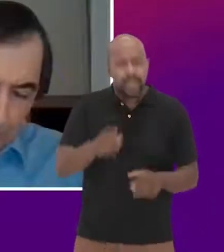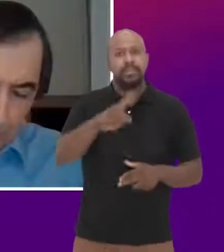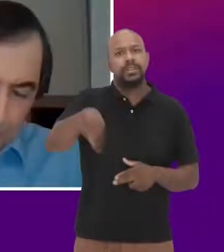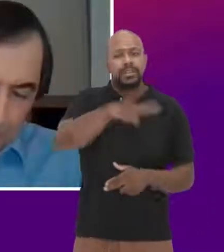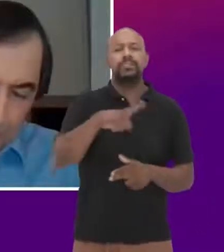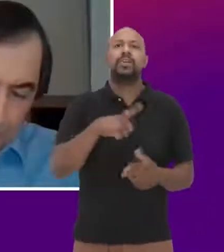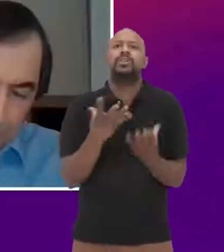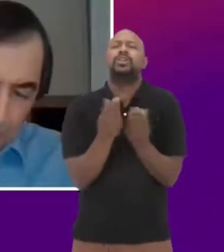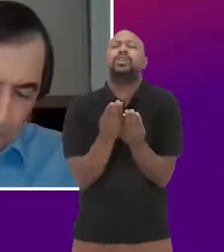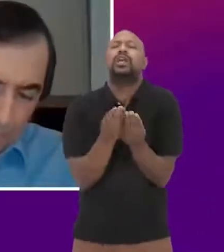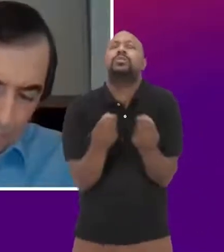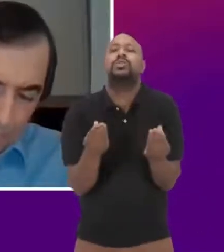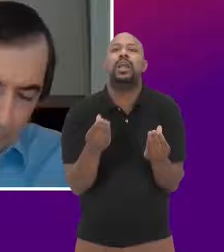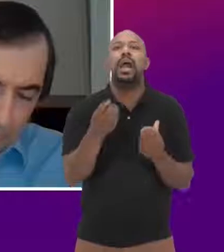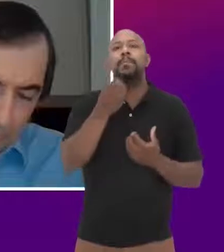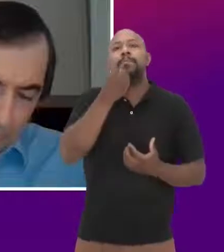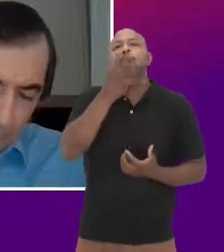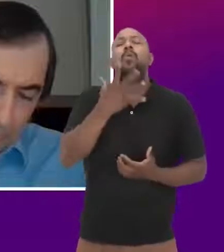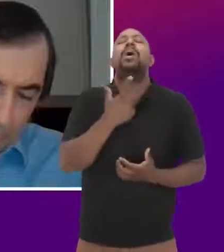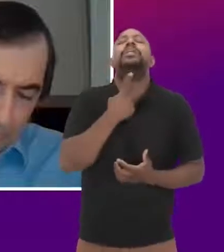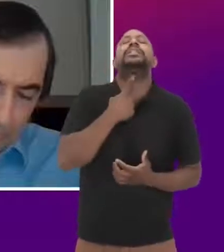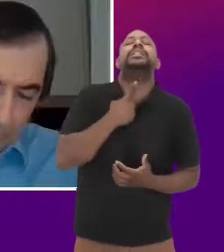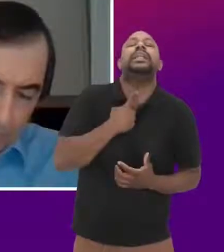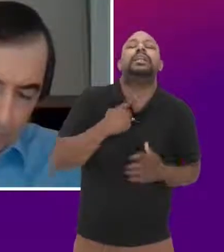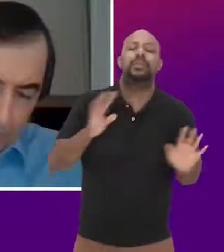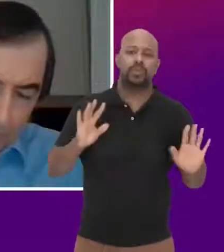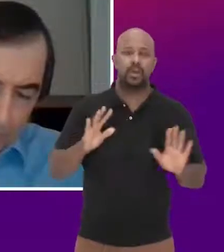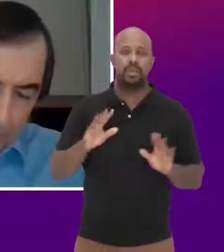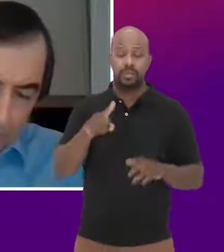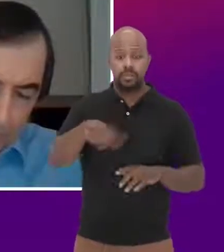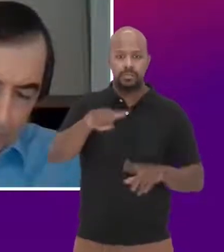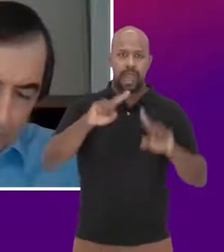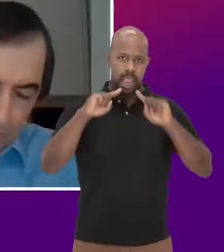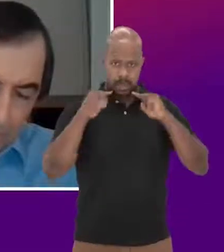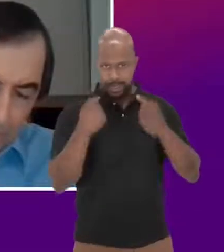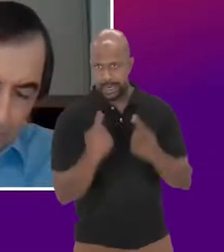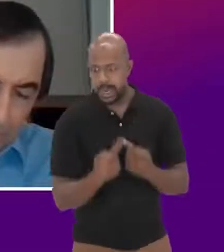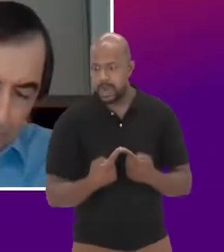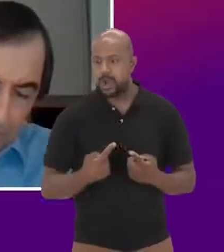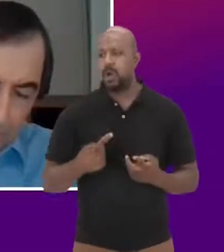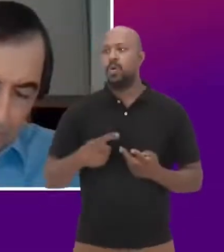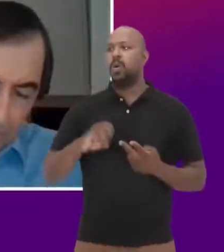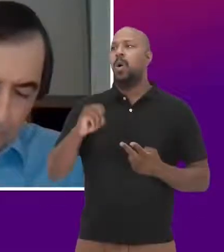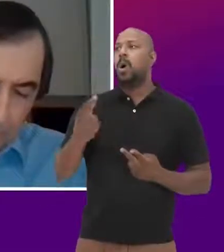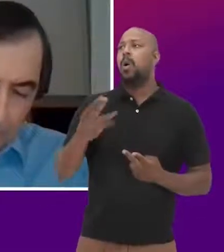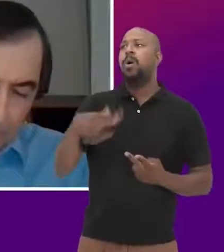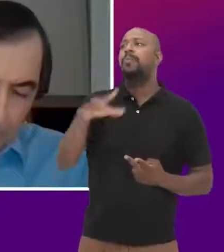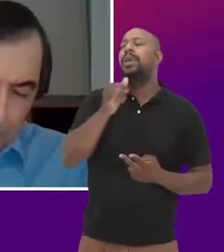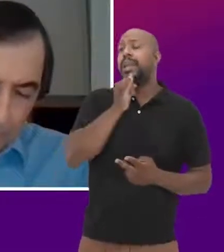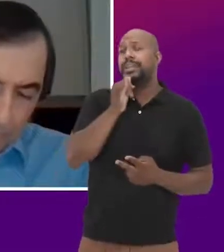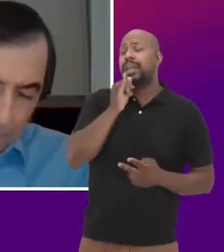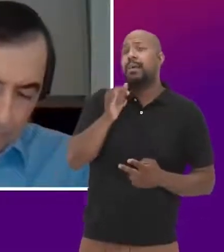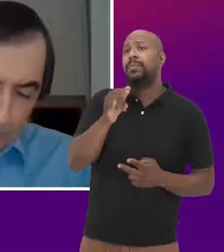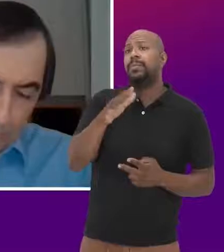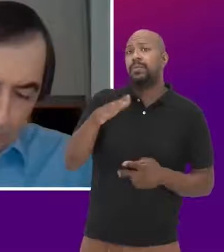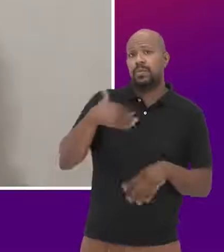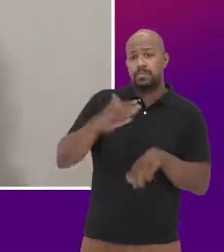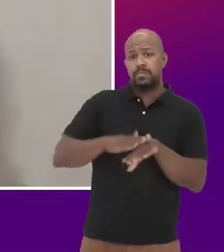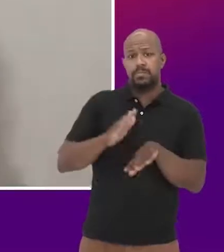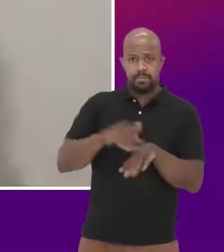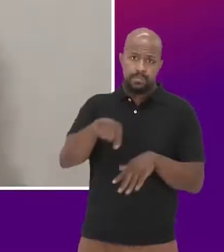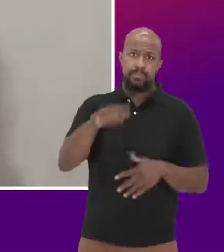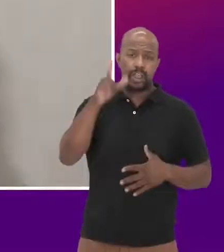vem cheio de boas intenções numa reunião, ou, por exemplo, no meu